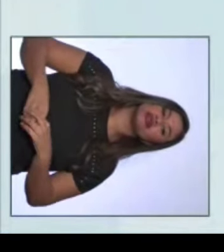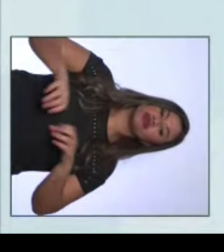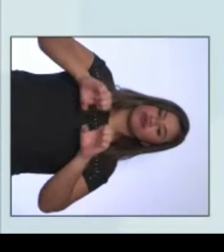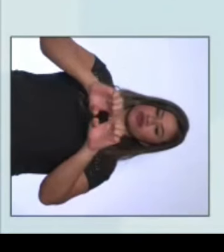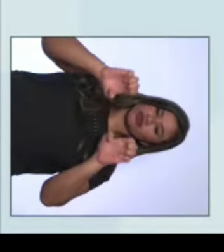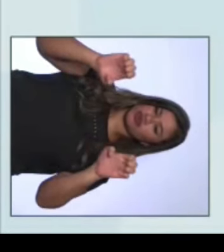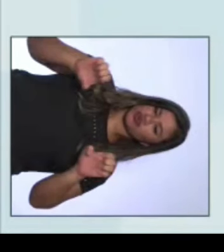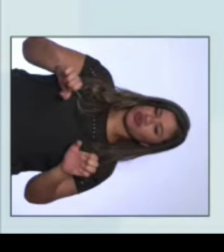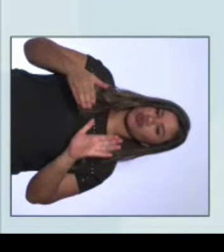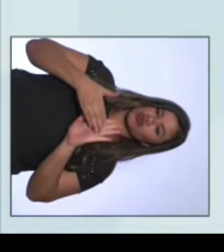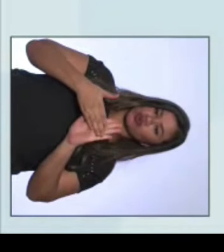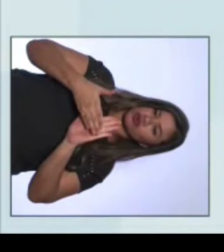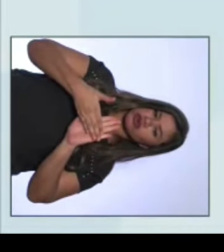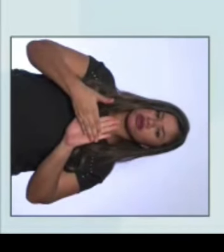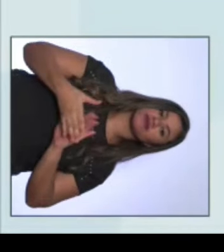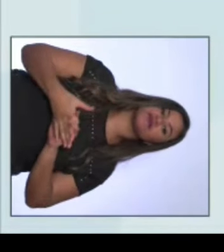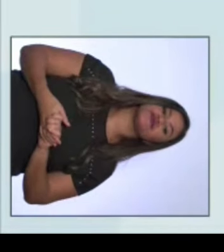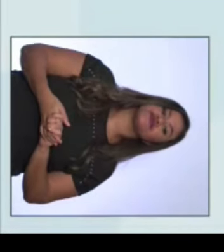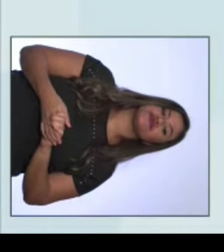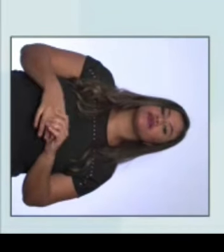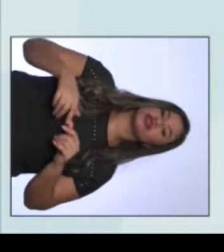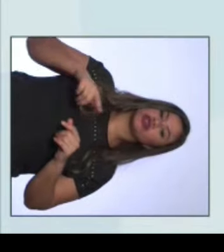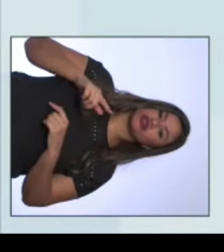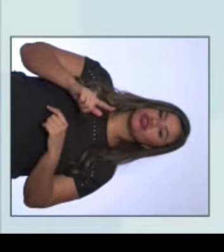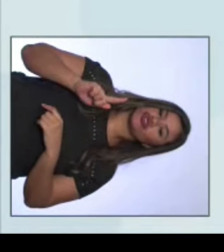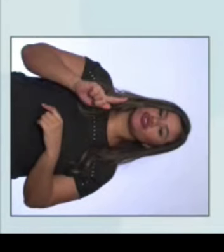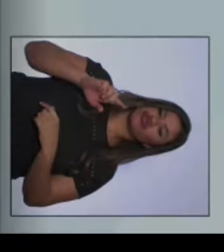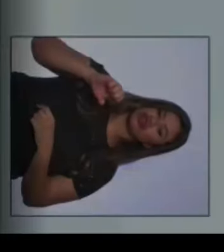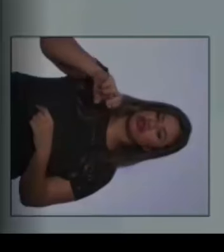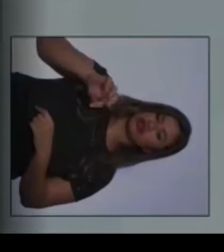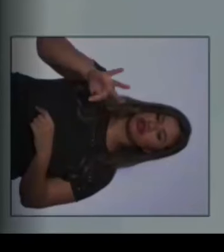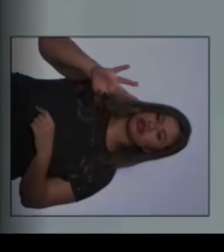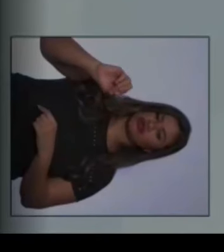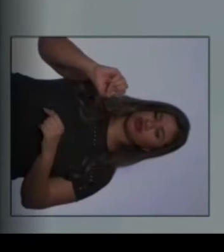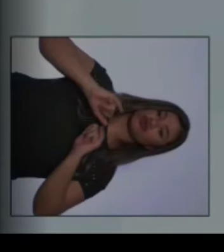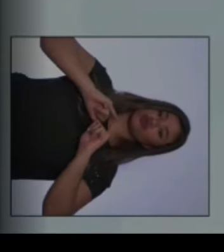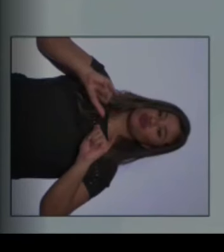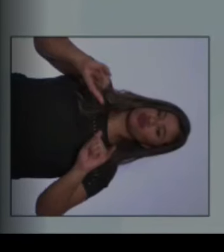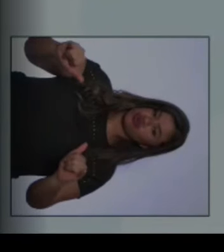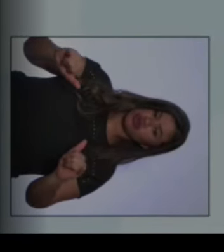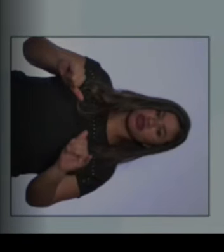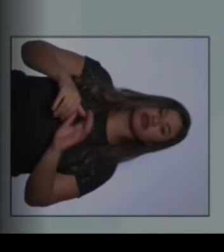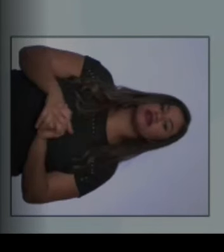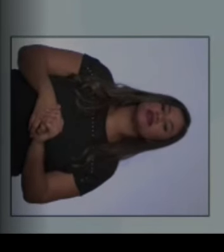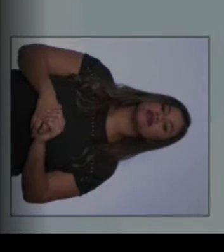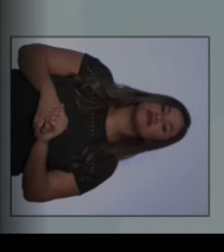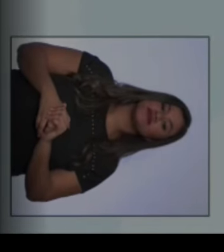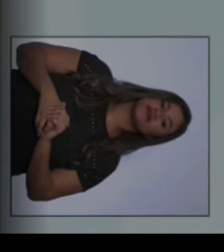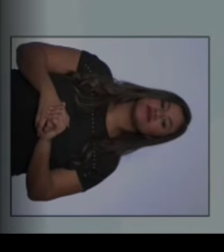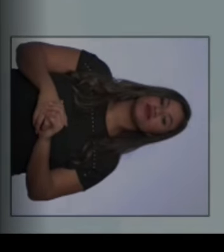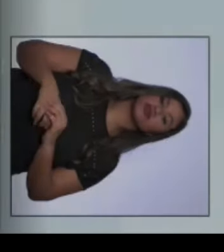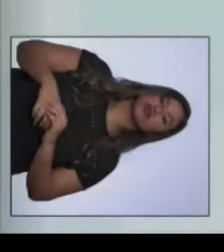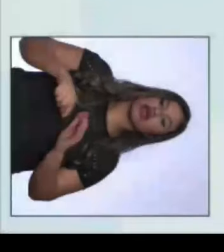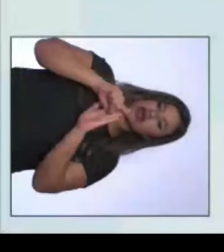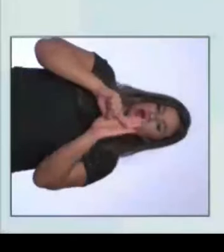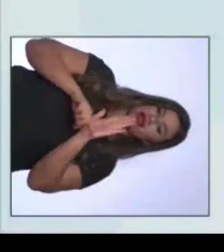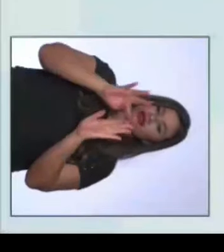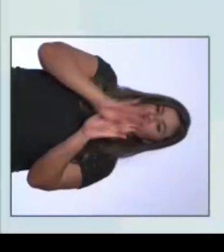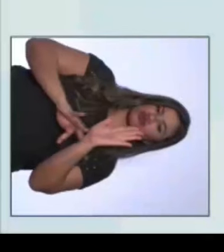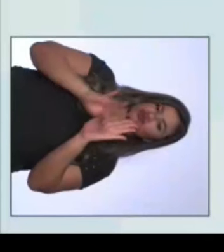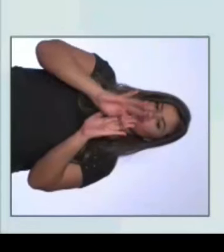capa de um jornal impresso, gênero notícia e seus elementos constitutivos, a análise de um texto jornalístico do